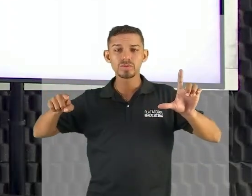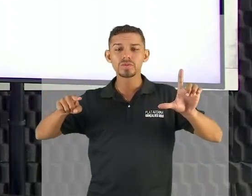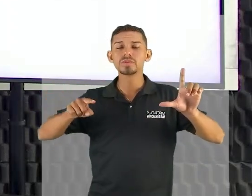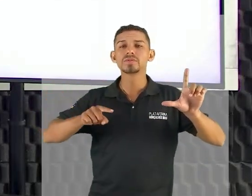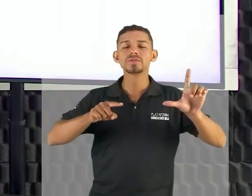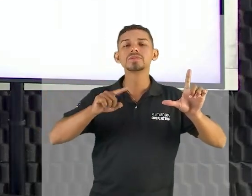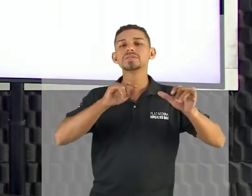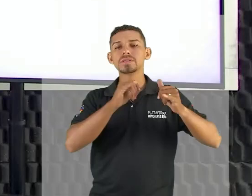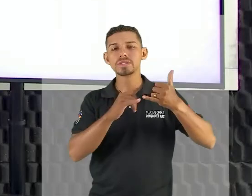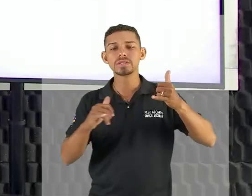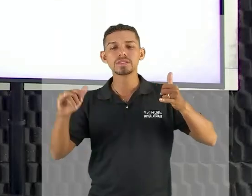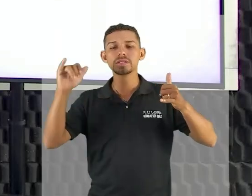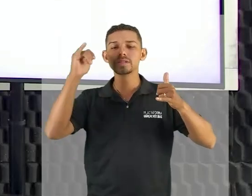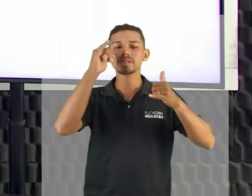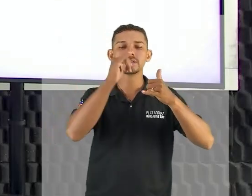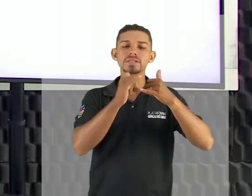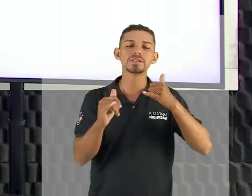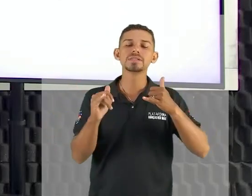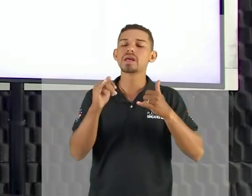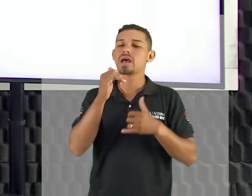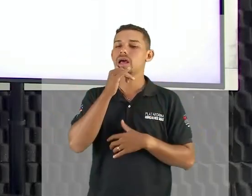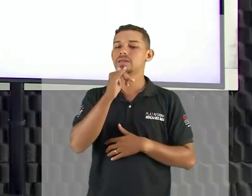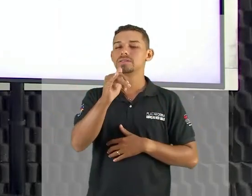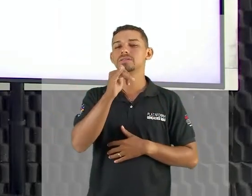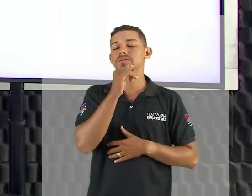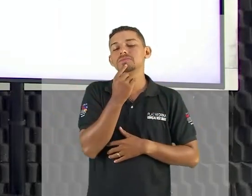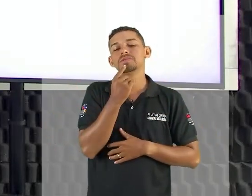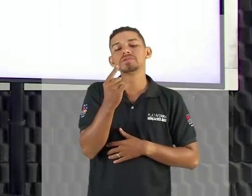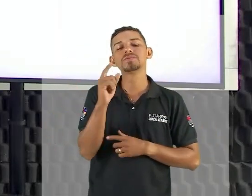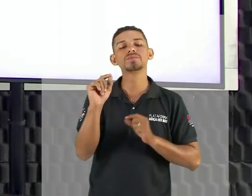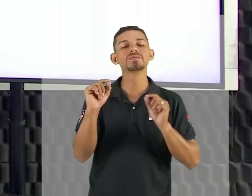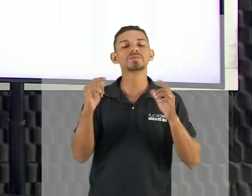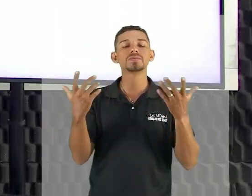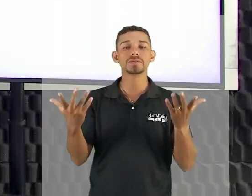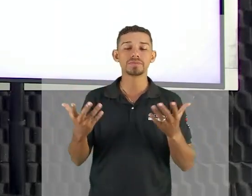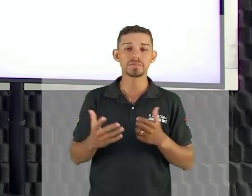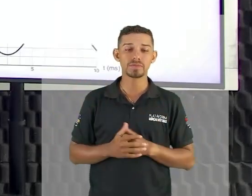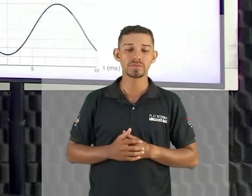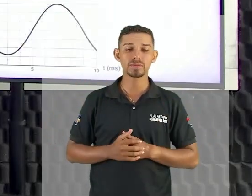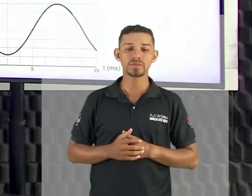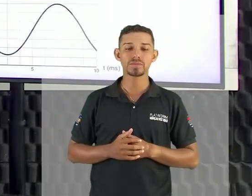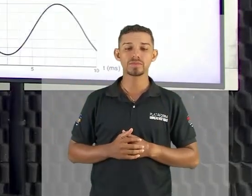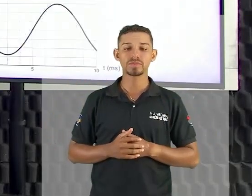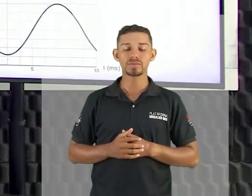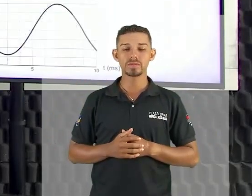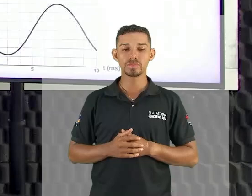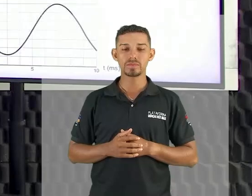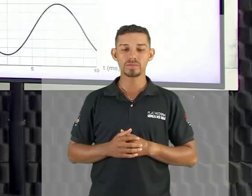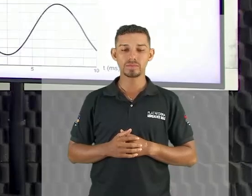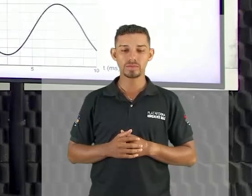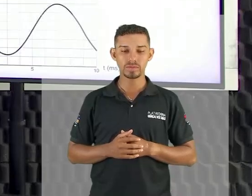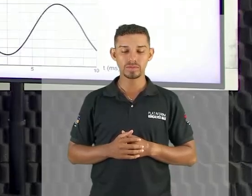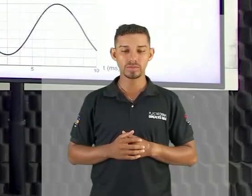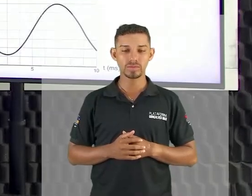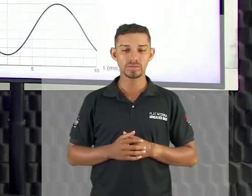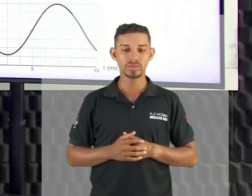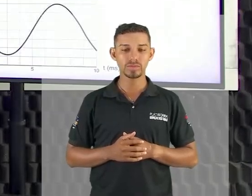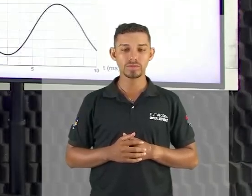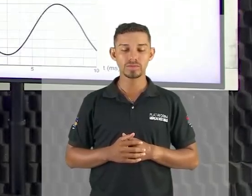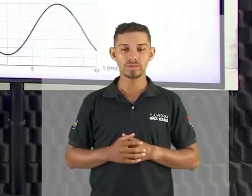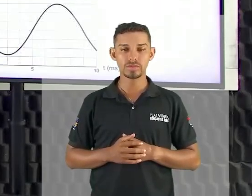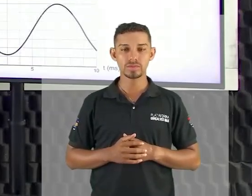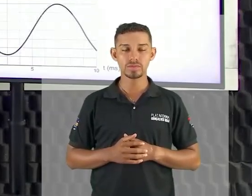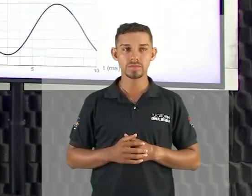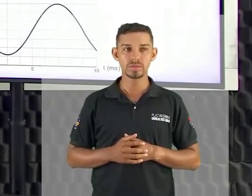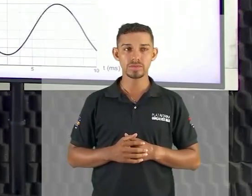estudado é mais próxima de quanto então ele quer saber qual é a frequência disso Opa Então vamos para cá vamos